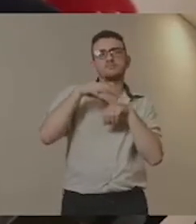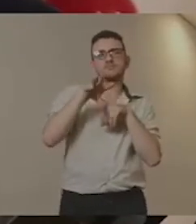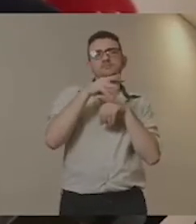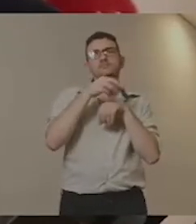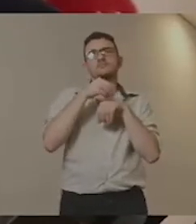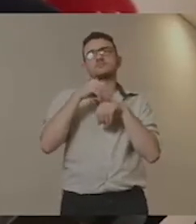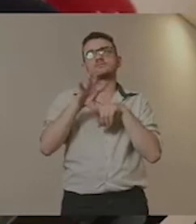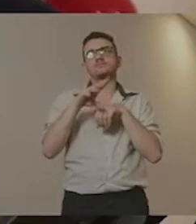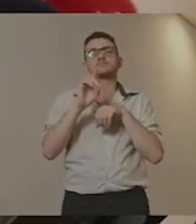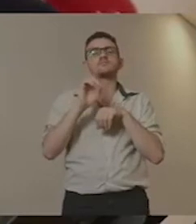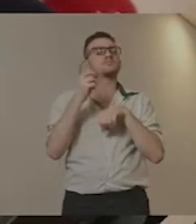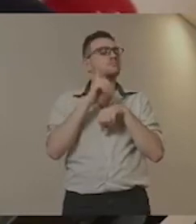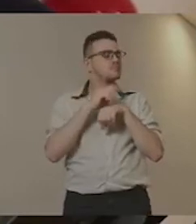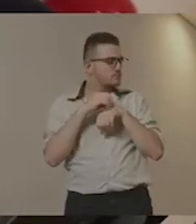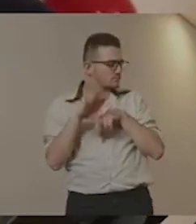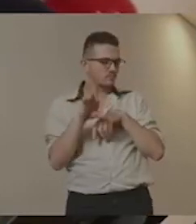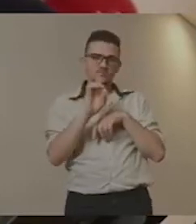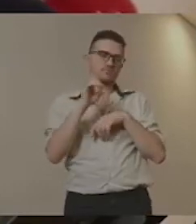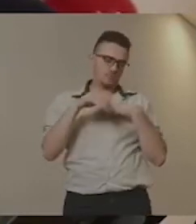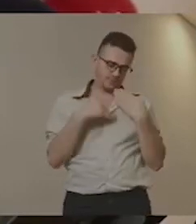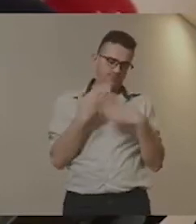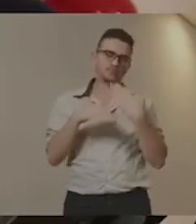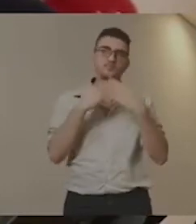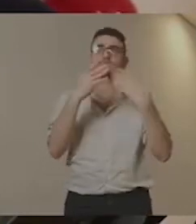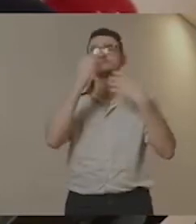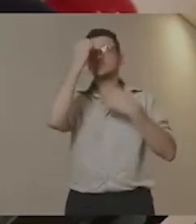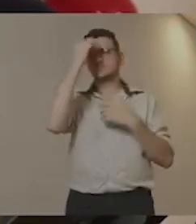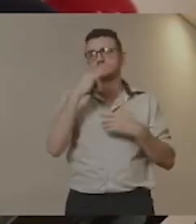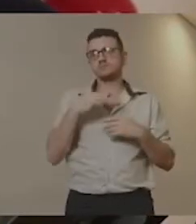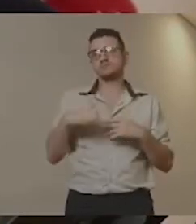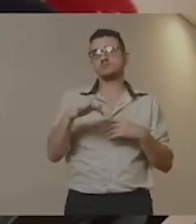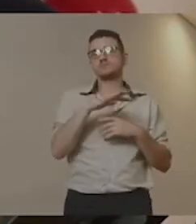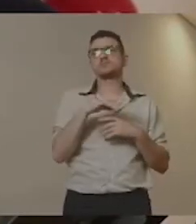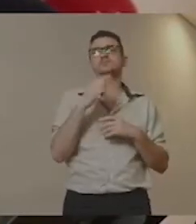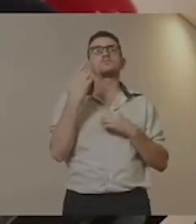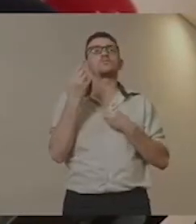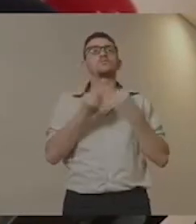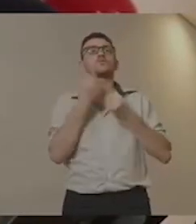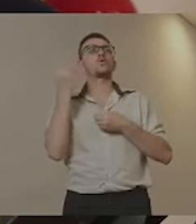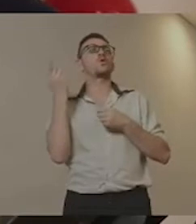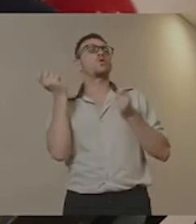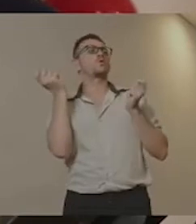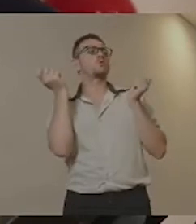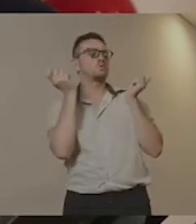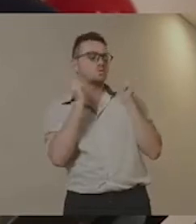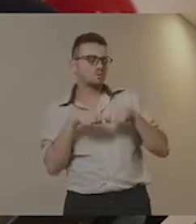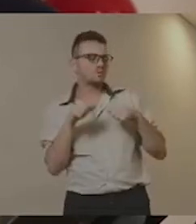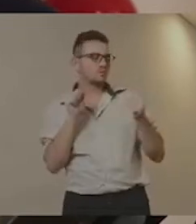conhecimento. E como que a gente pode construir isso em conjunto com as pessoas, né? Porque esse é um modelo